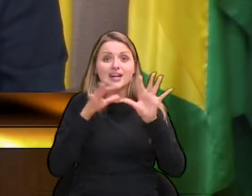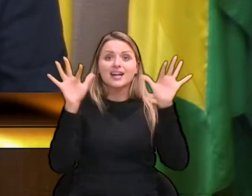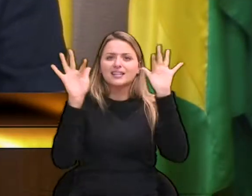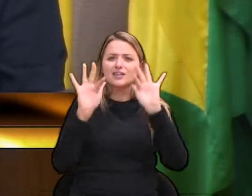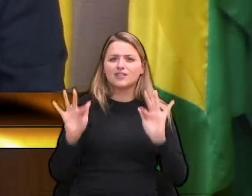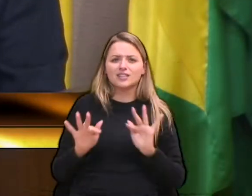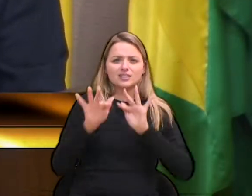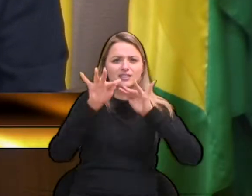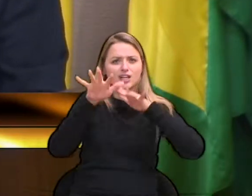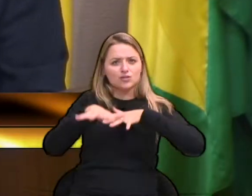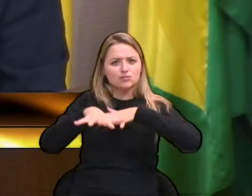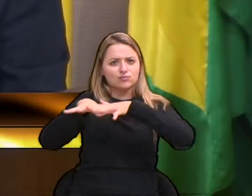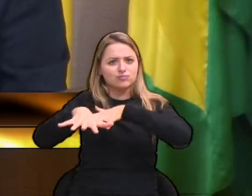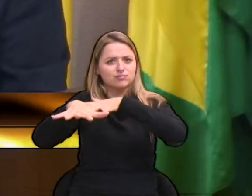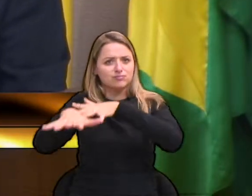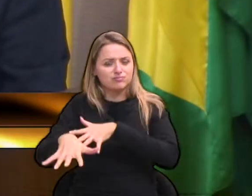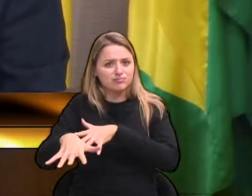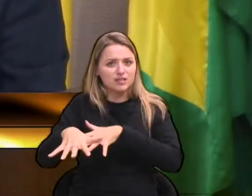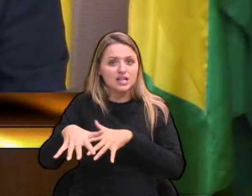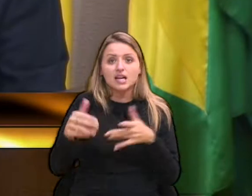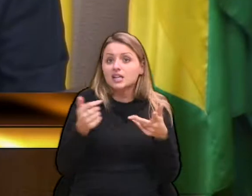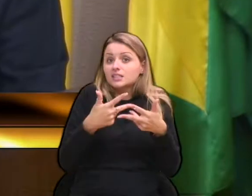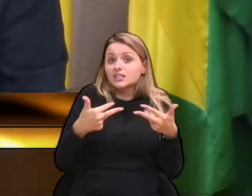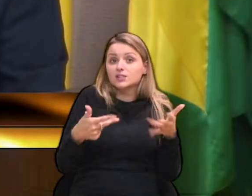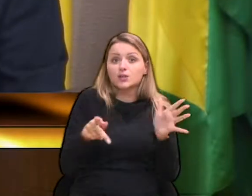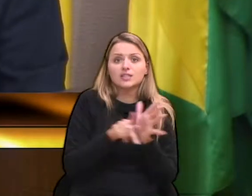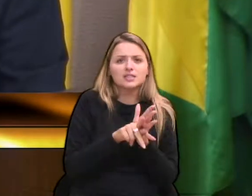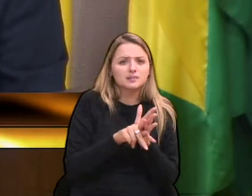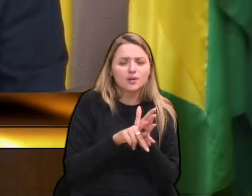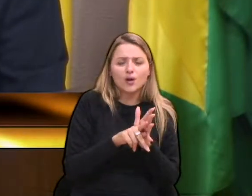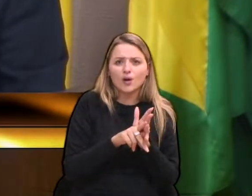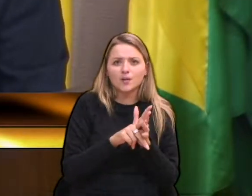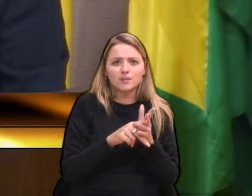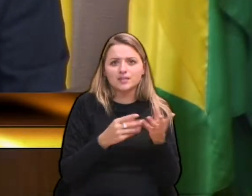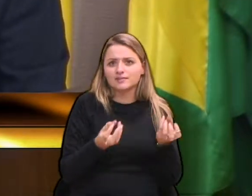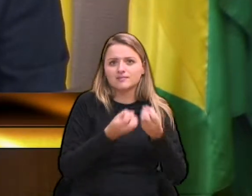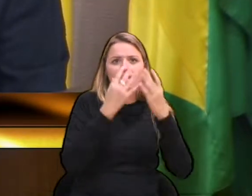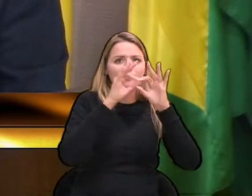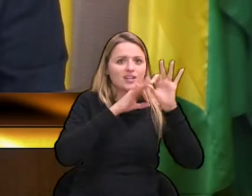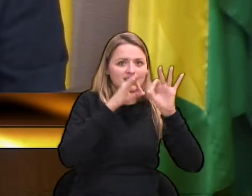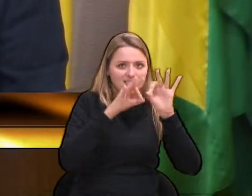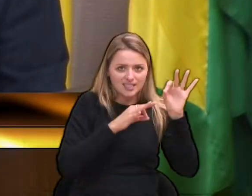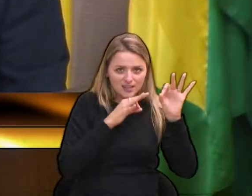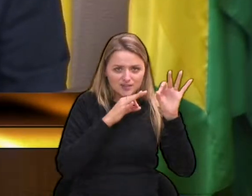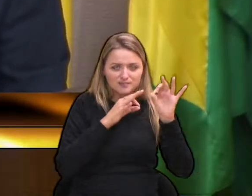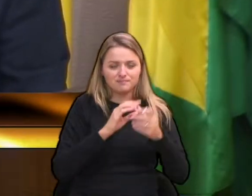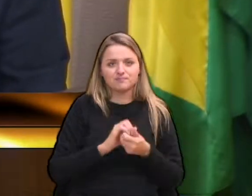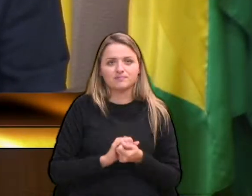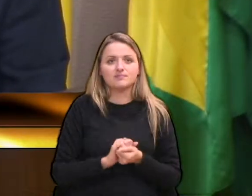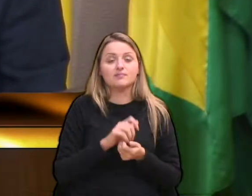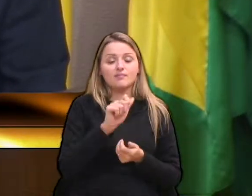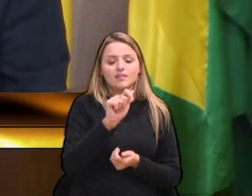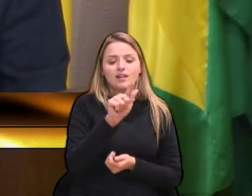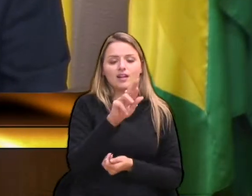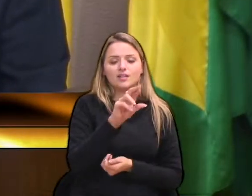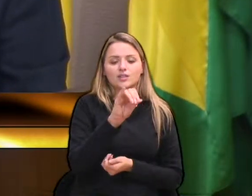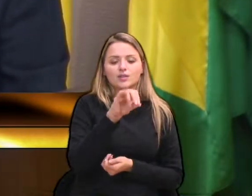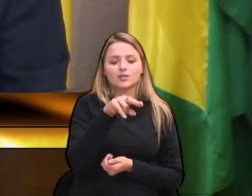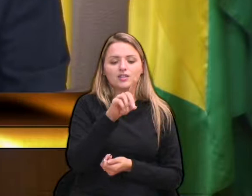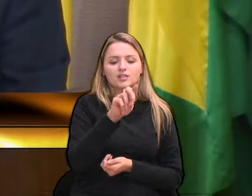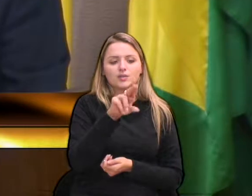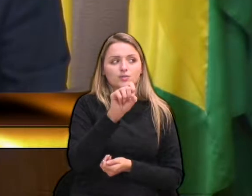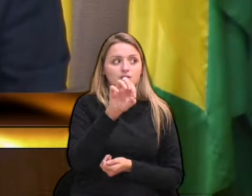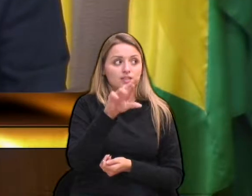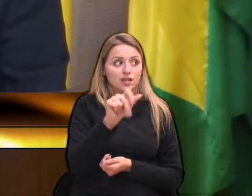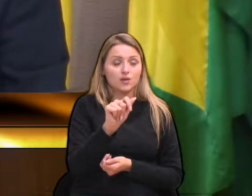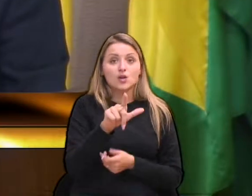corso, nos produtos típicos de nossa terra na festa agroindustrial, uma promoção do